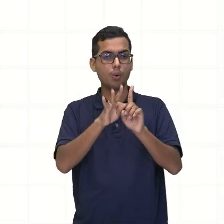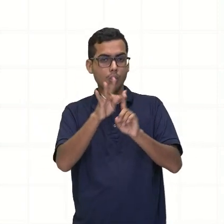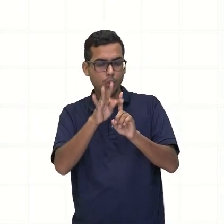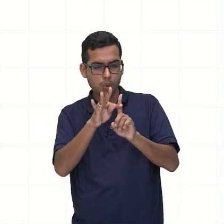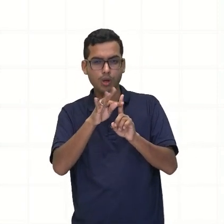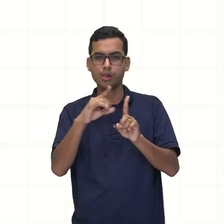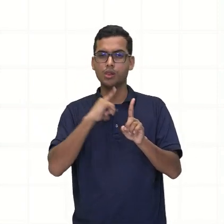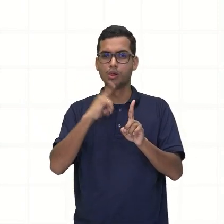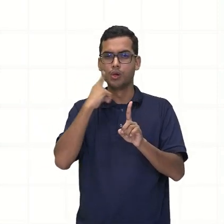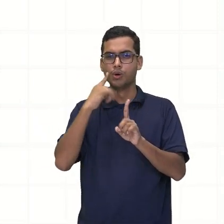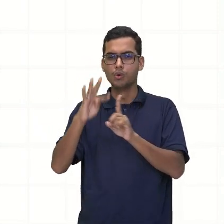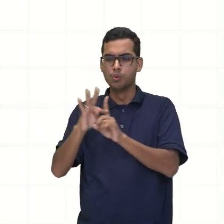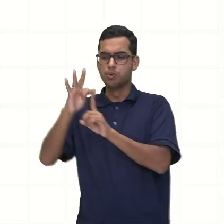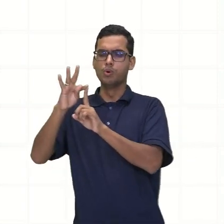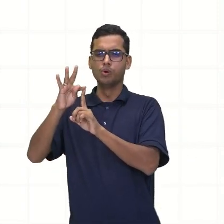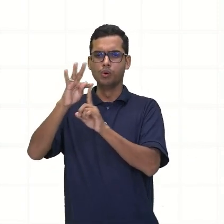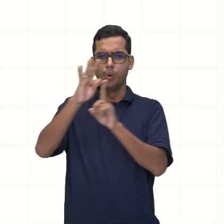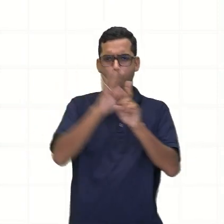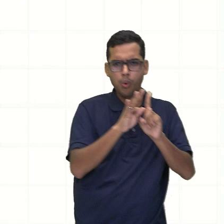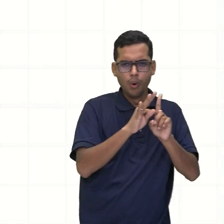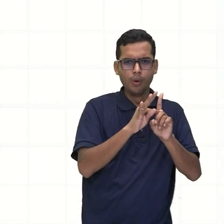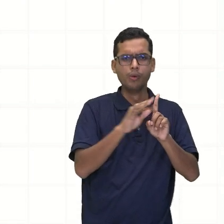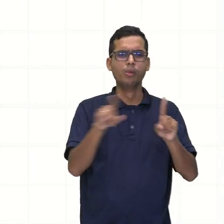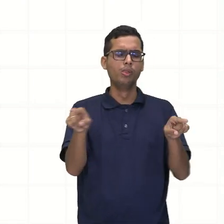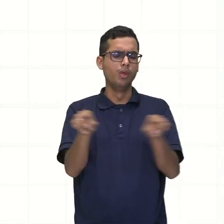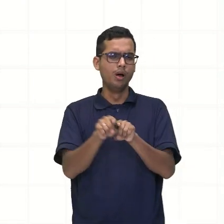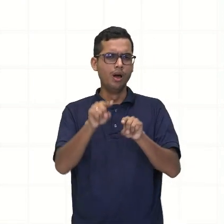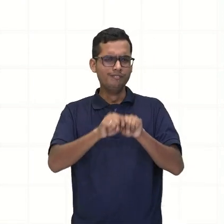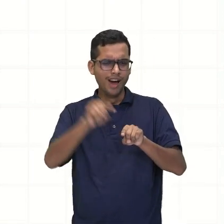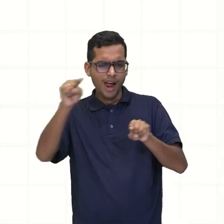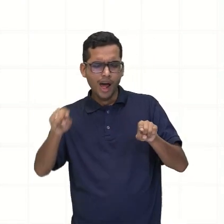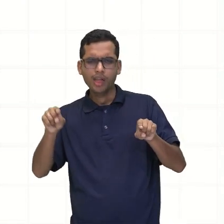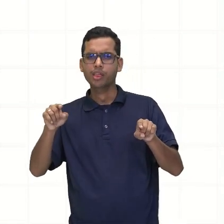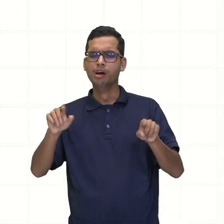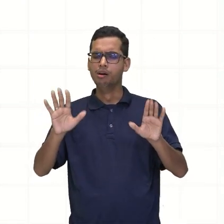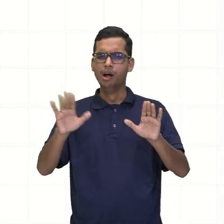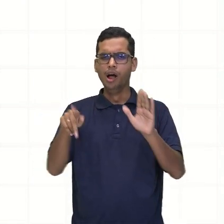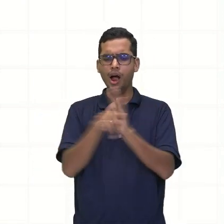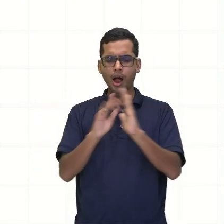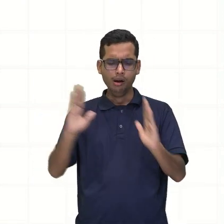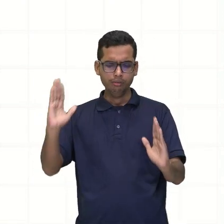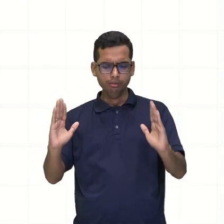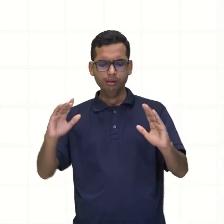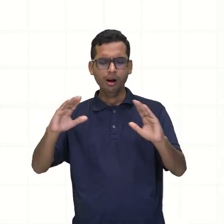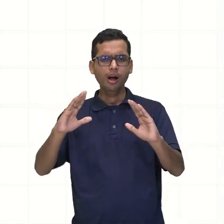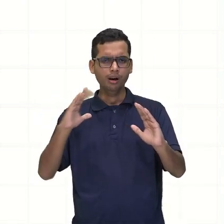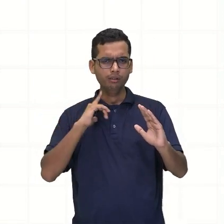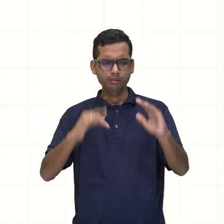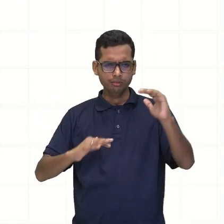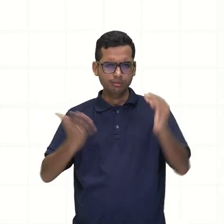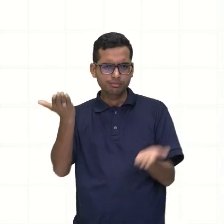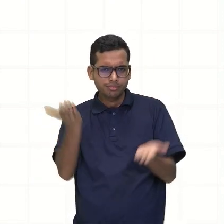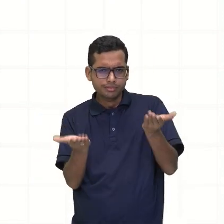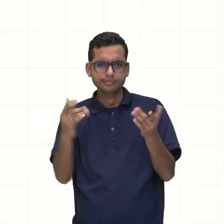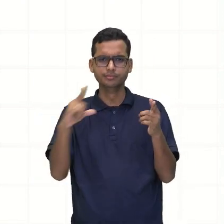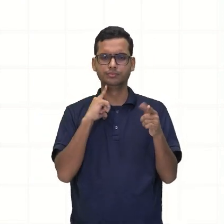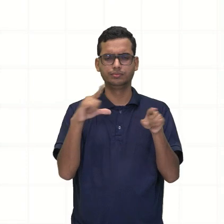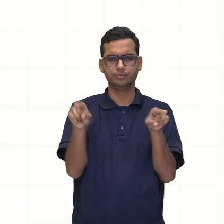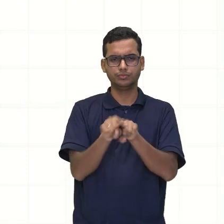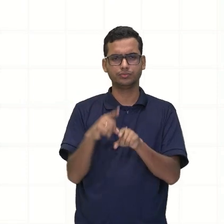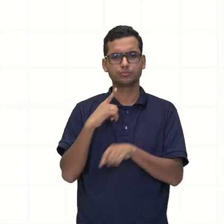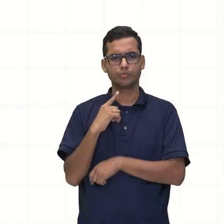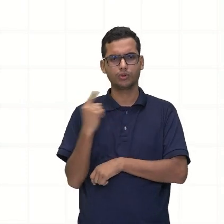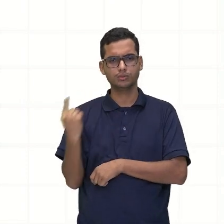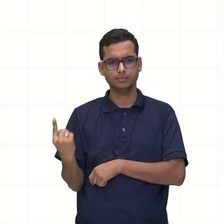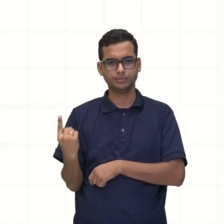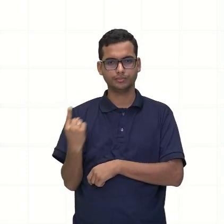à temperatura mais baixa. Então, a gente tem aqui, olha, esses números que estão aqui embaixo, 1, 2, 3, até o 12,